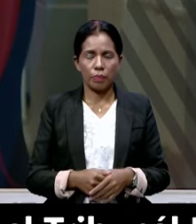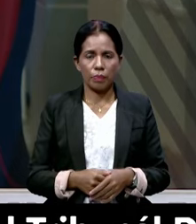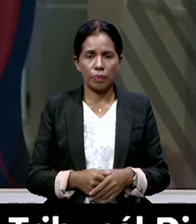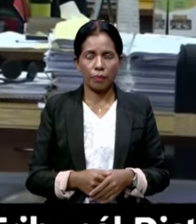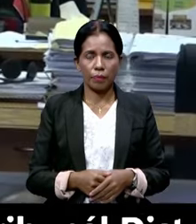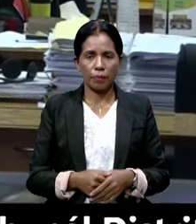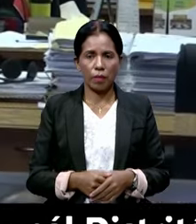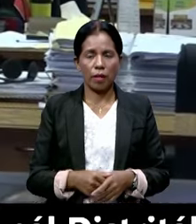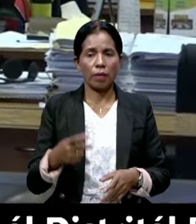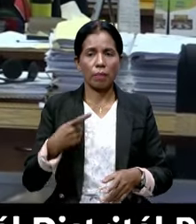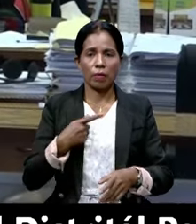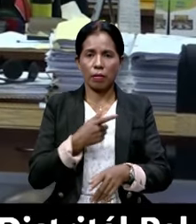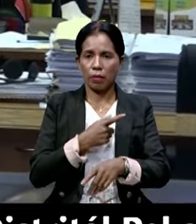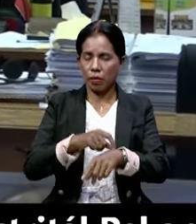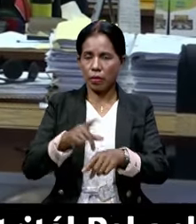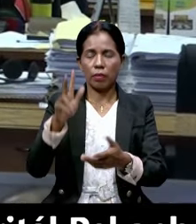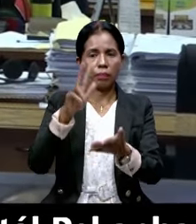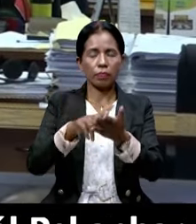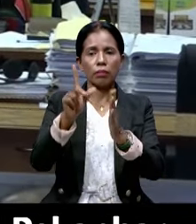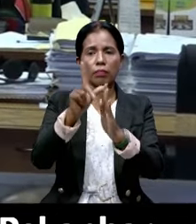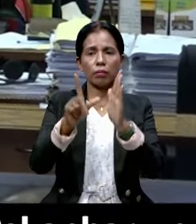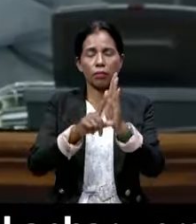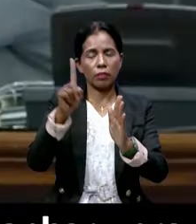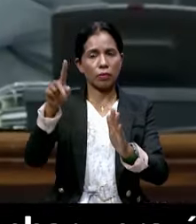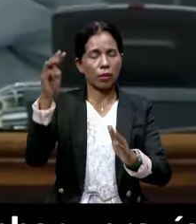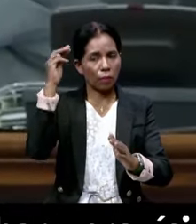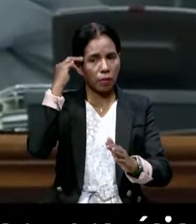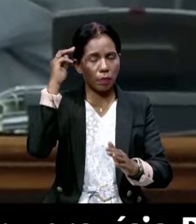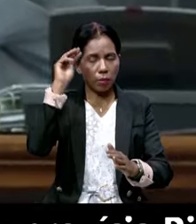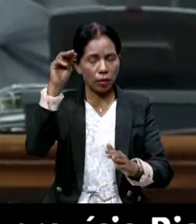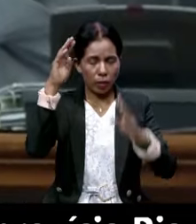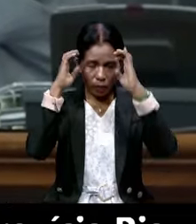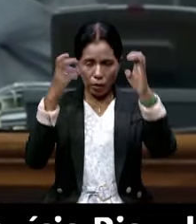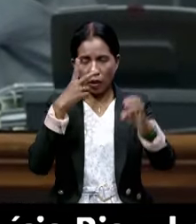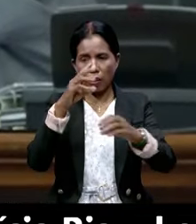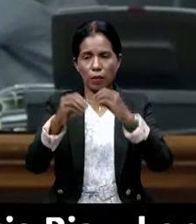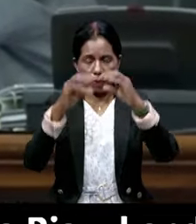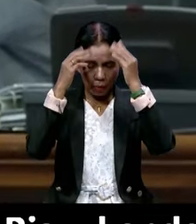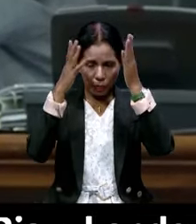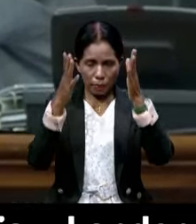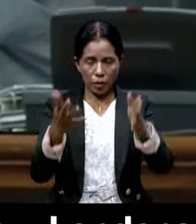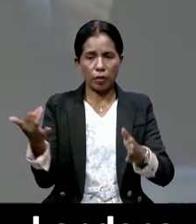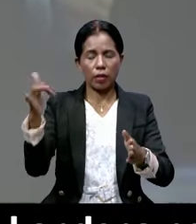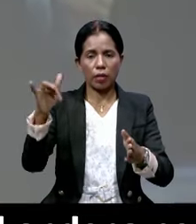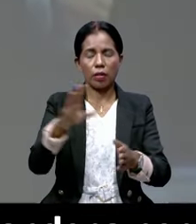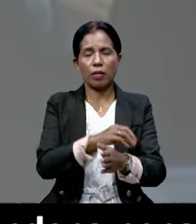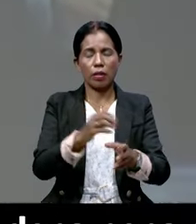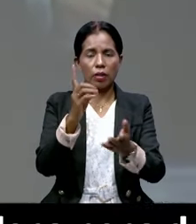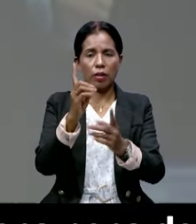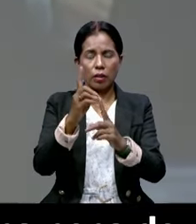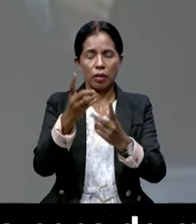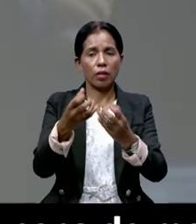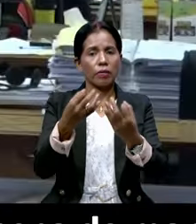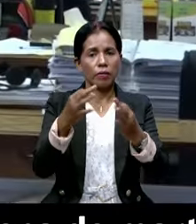Foi na lei, né? Parlamento Nacional aprova a resolução ida, o Ministério da Educação resolve ex-professor contratar a Lucira, neve contrato termina, é lorong tolu, assim